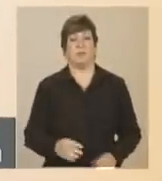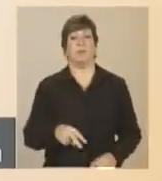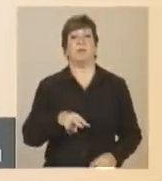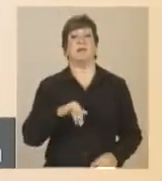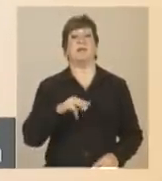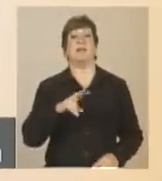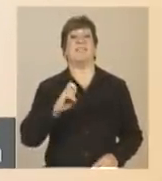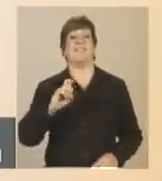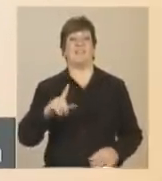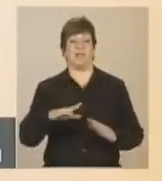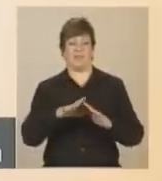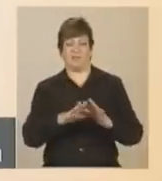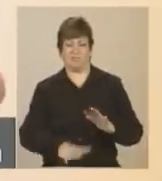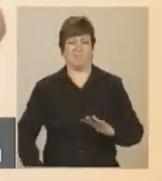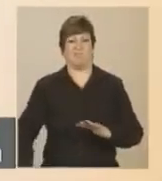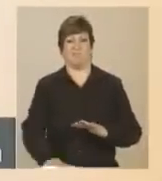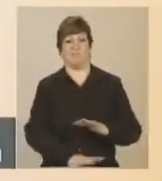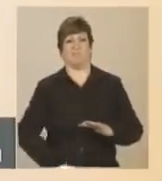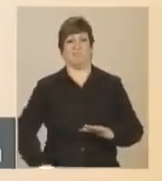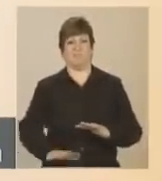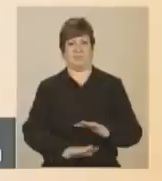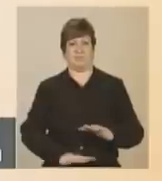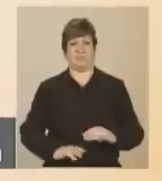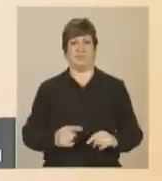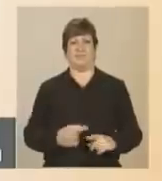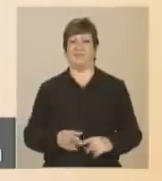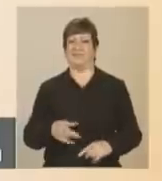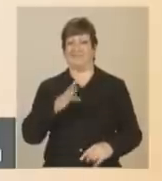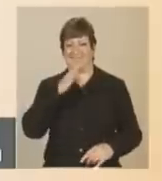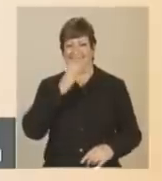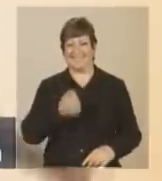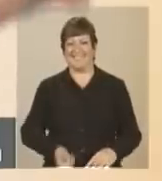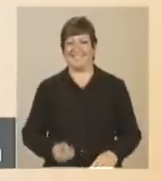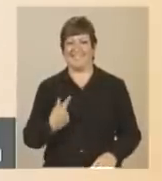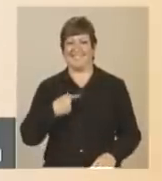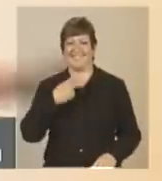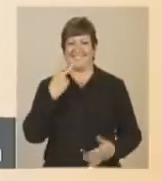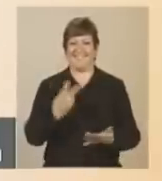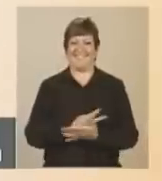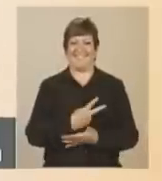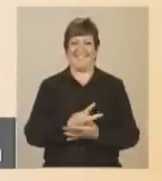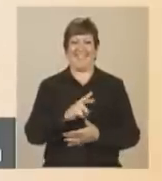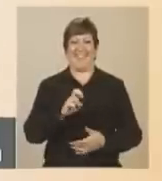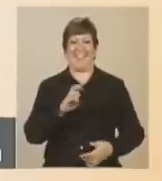por baixo. Rebaixar por baixo é a dose, né, gente?